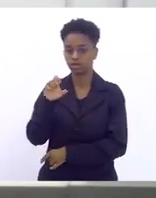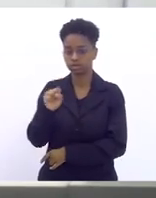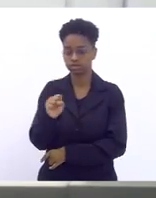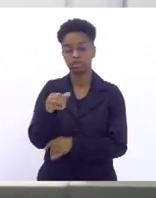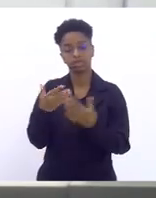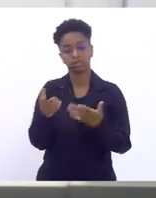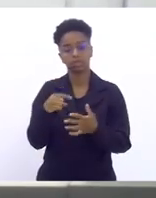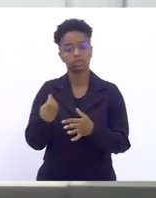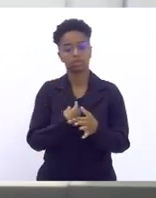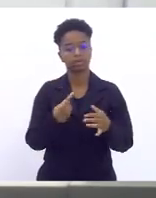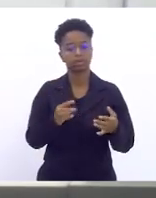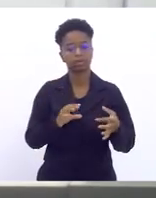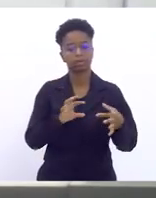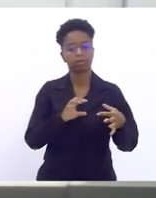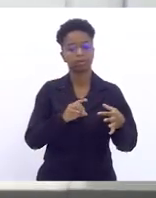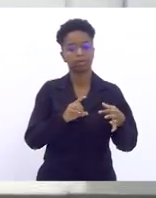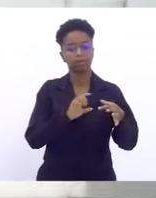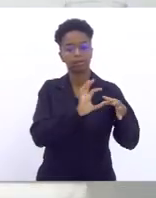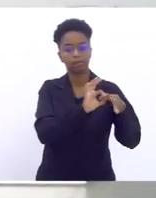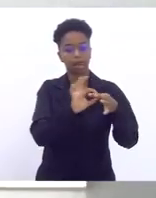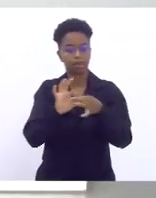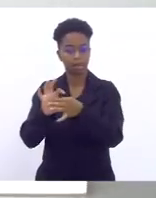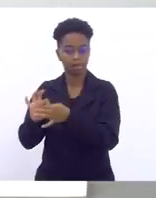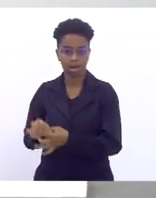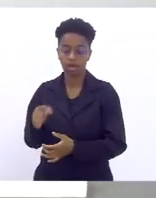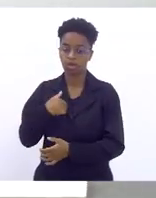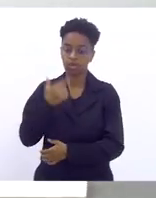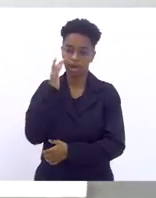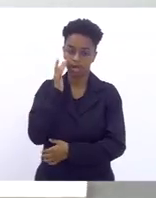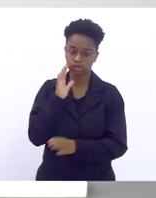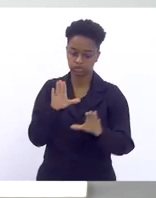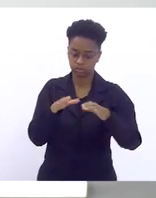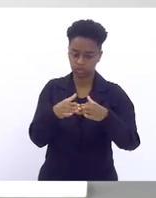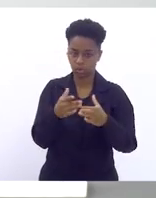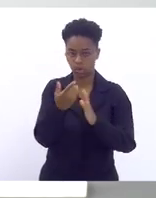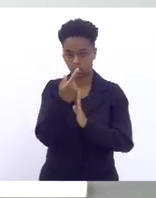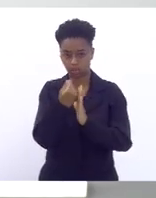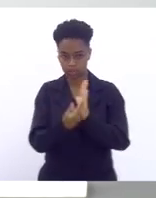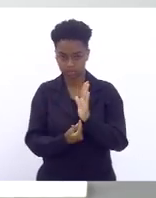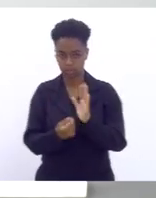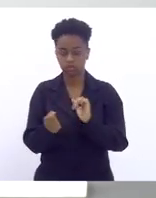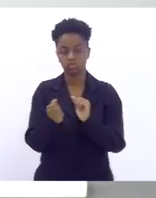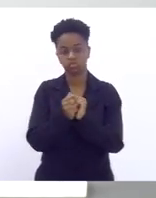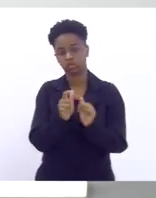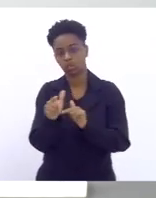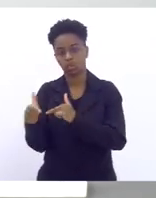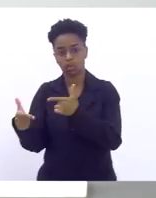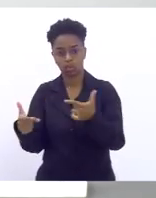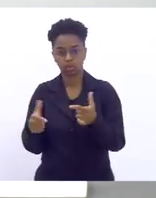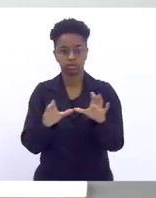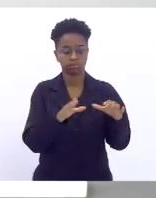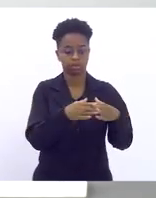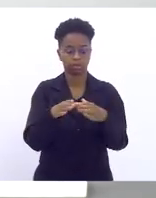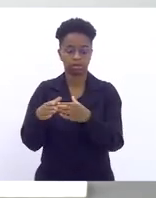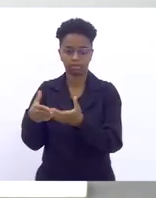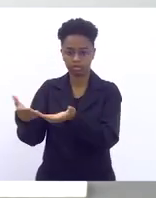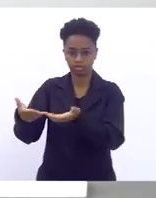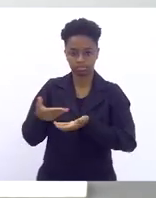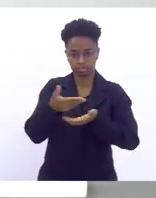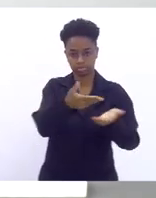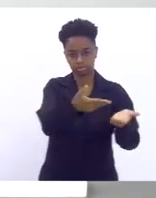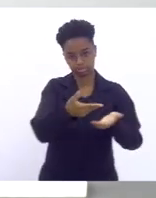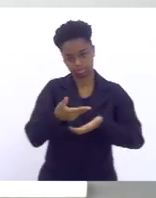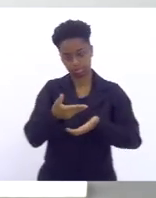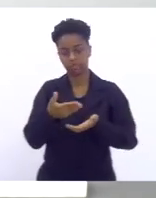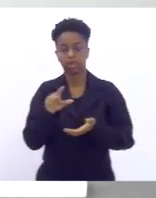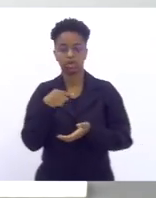integrado eu acho que que a comissão de orçamento com essas comissões convidar quem queira participar a gente vai